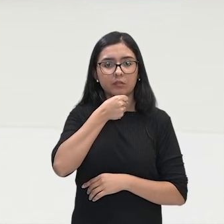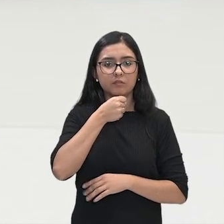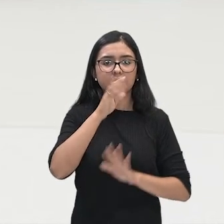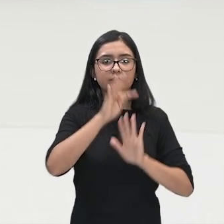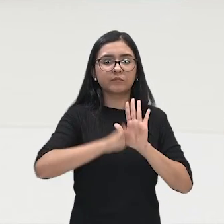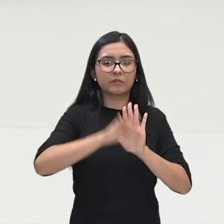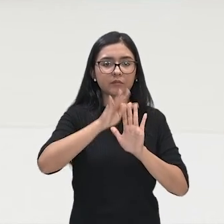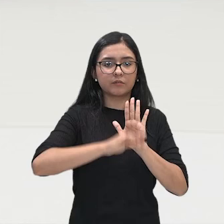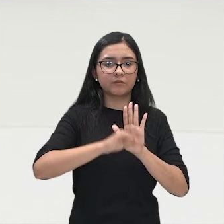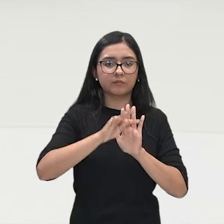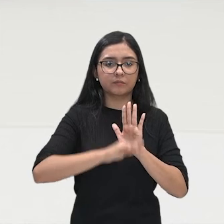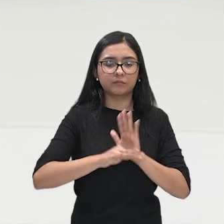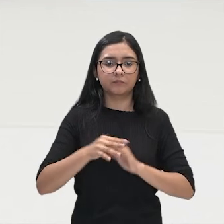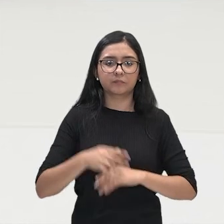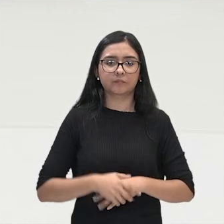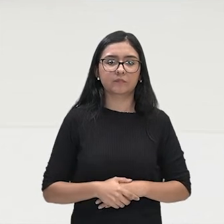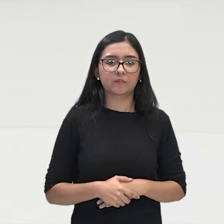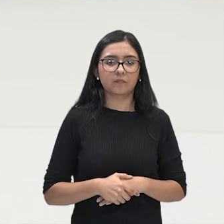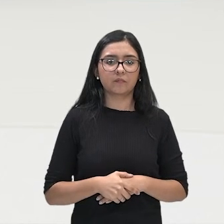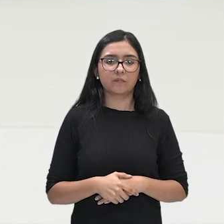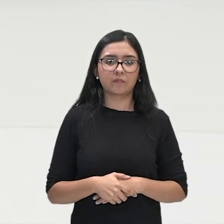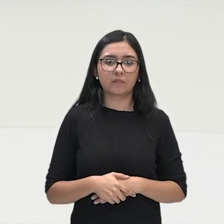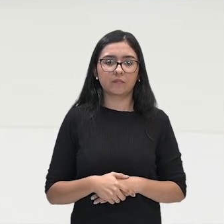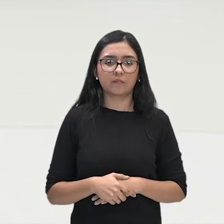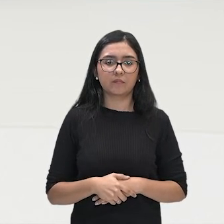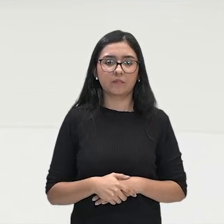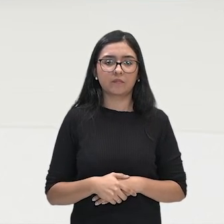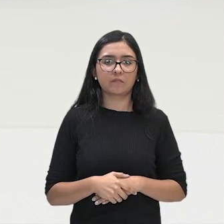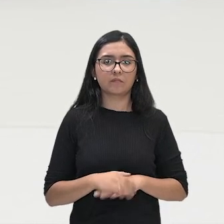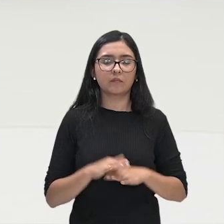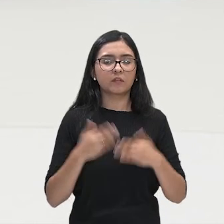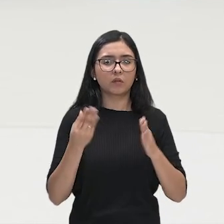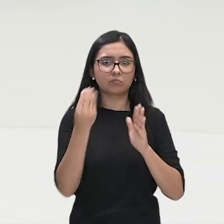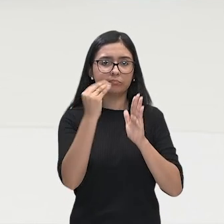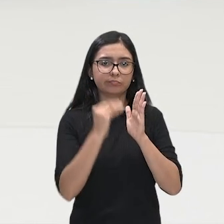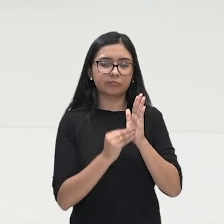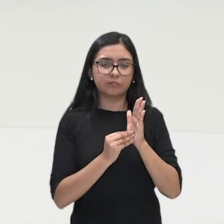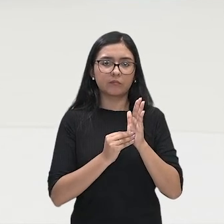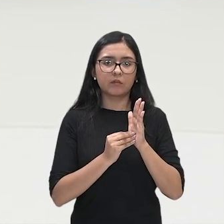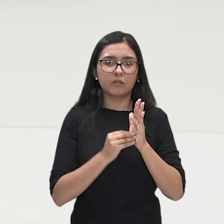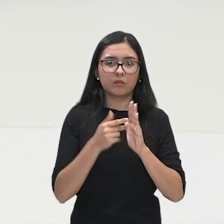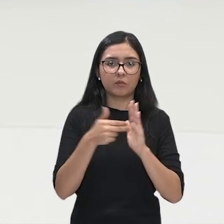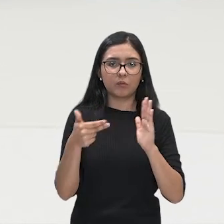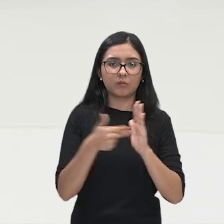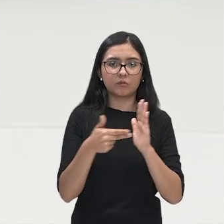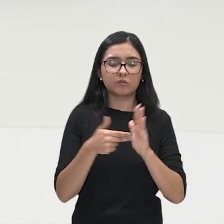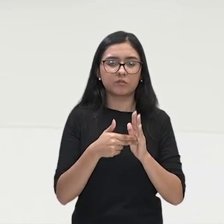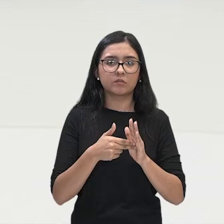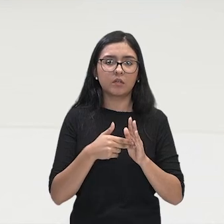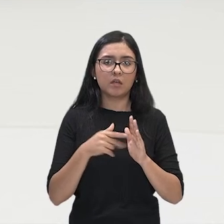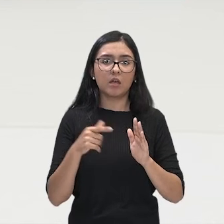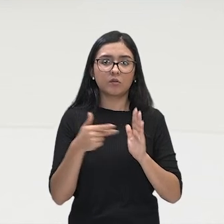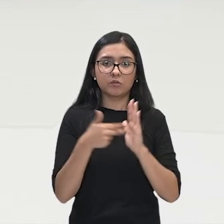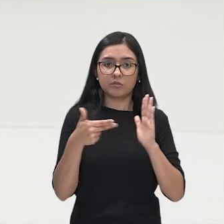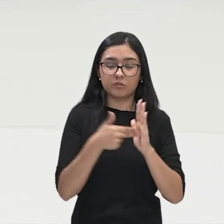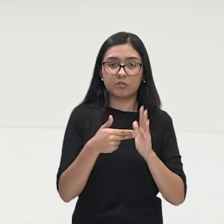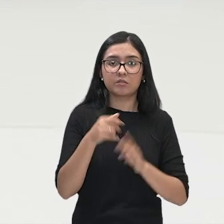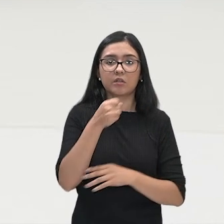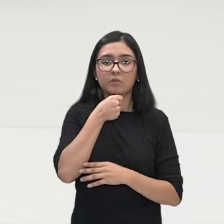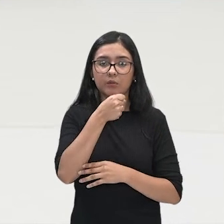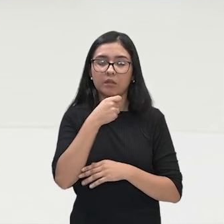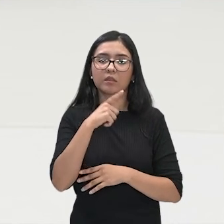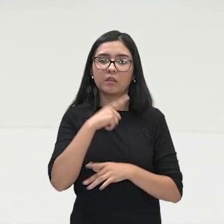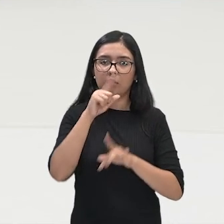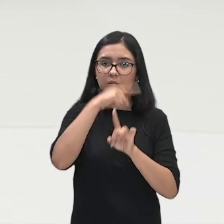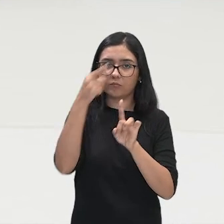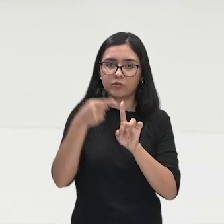nada? Não, ninguém faz uma reportagem, coloca uma notícia a troco de nada, né? A gente quer atingir um público. Então, vamos